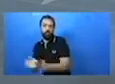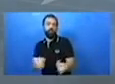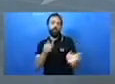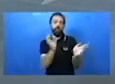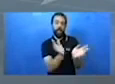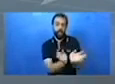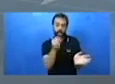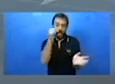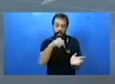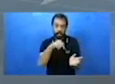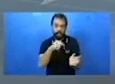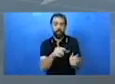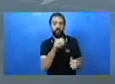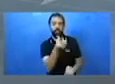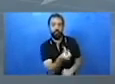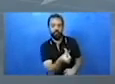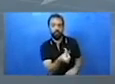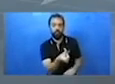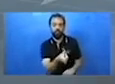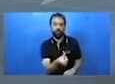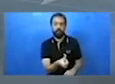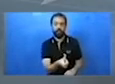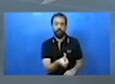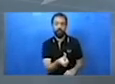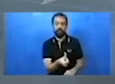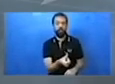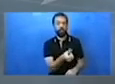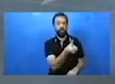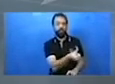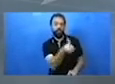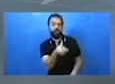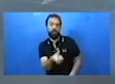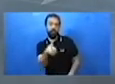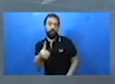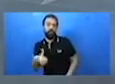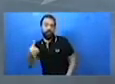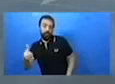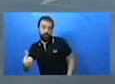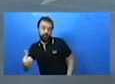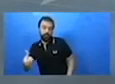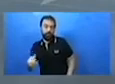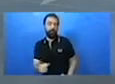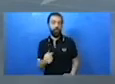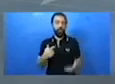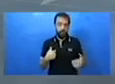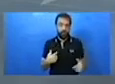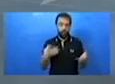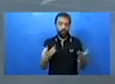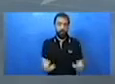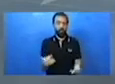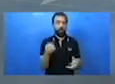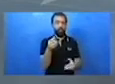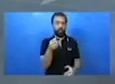24 dividido por 4 deu 6. Cada grupinho, ó, tem 6 palitos. E eu quero 3 grupos.